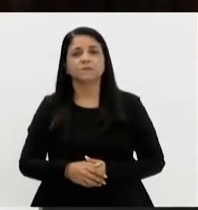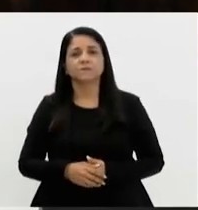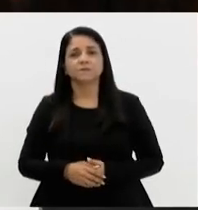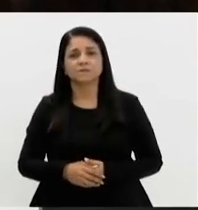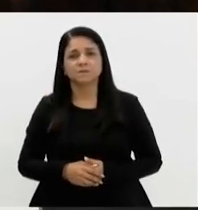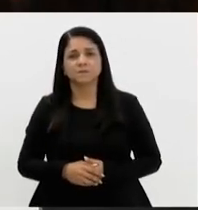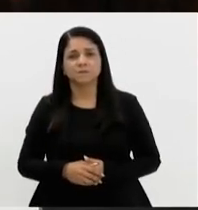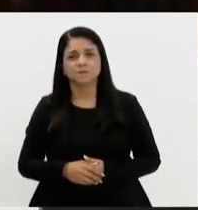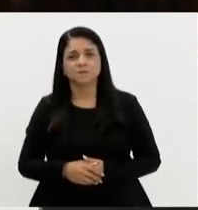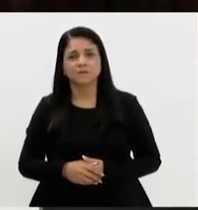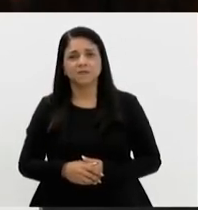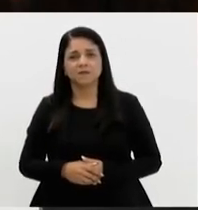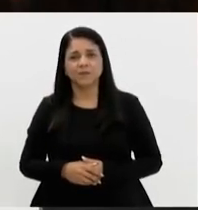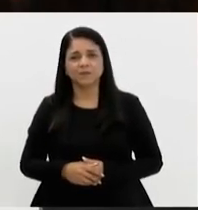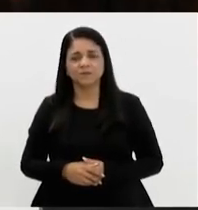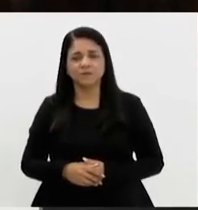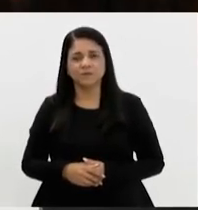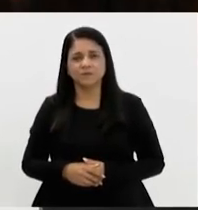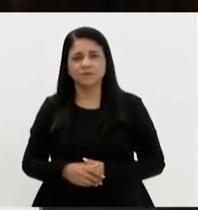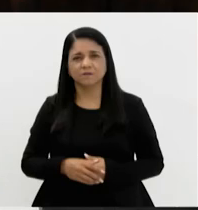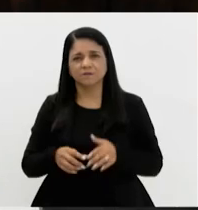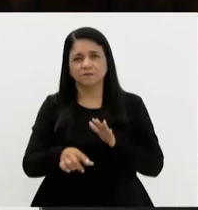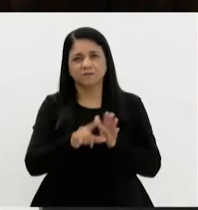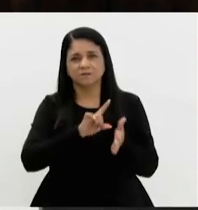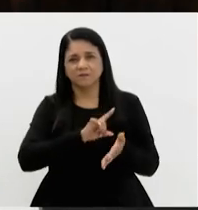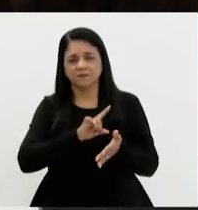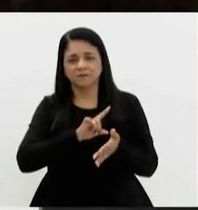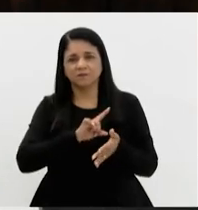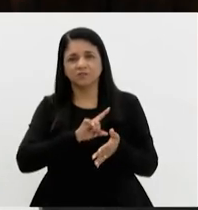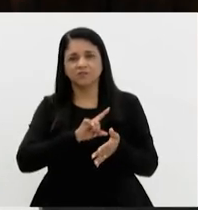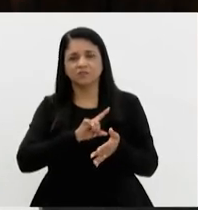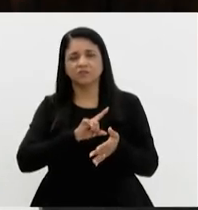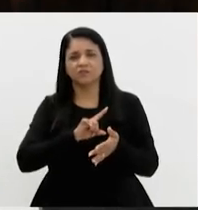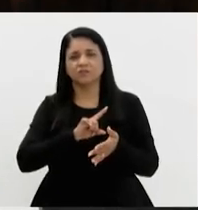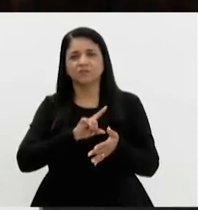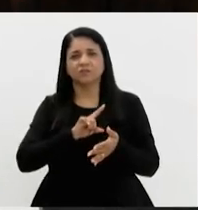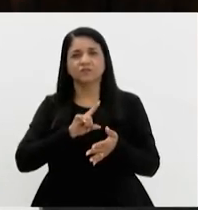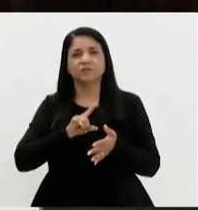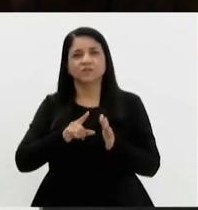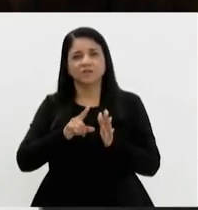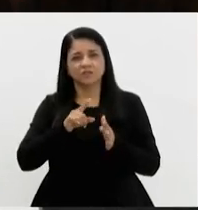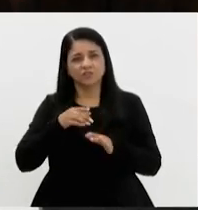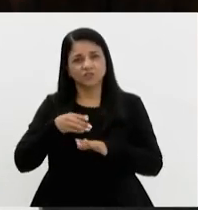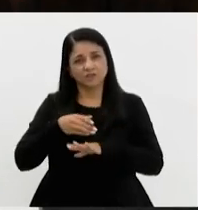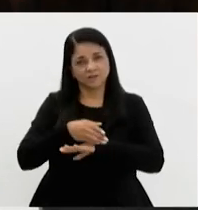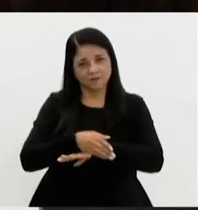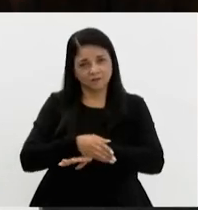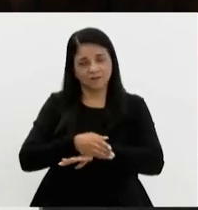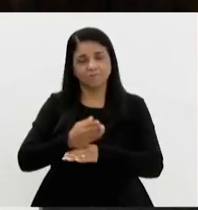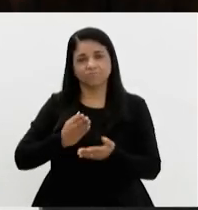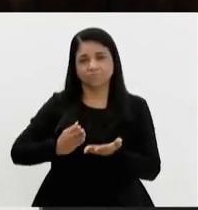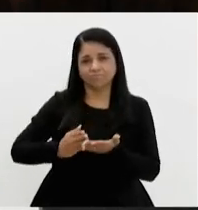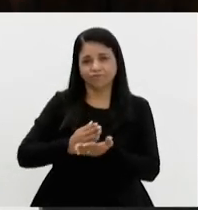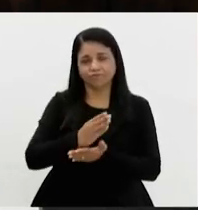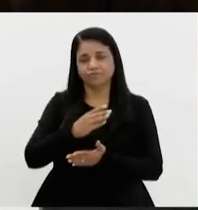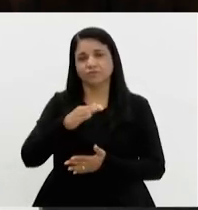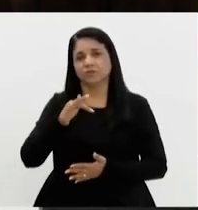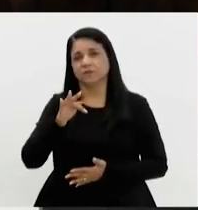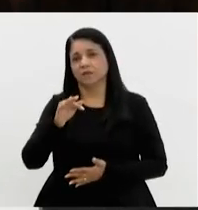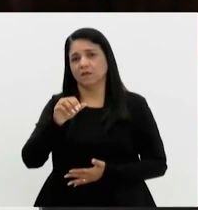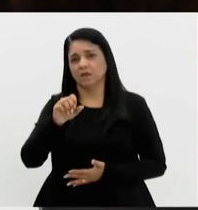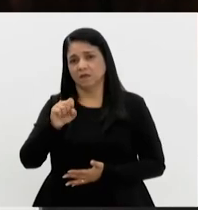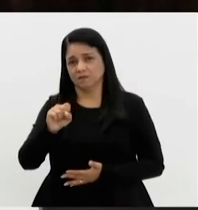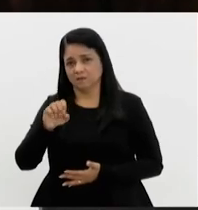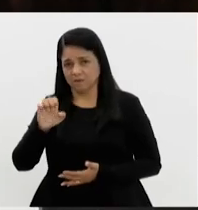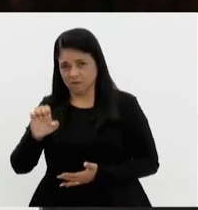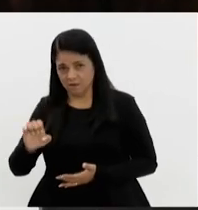eh antes de ingressar um pouco antes de ingressar no TSE do convite para compor o TSE